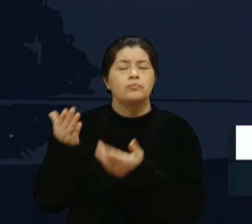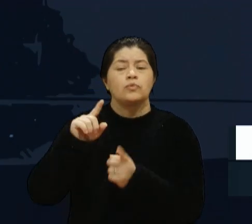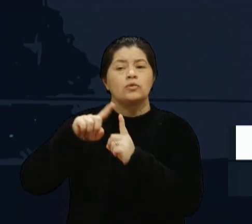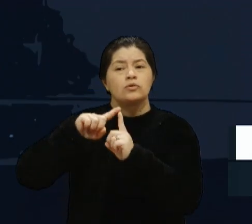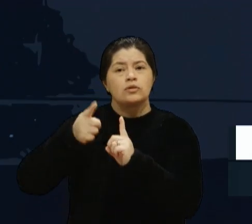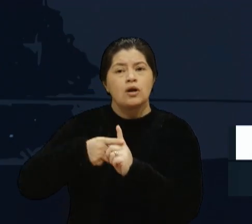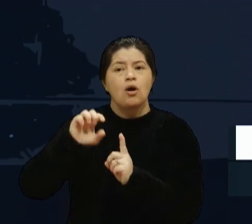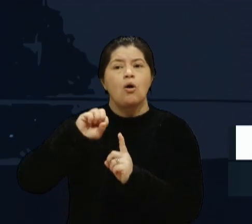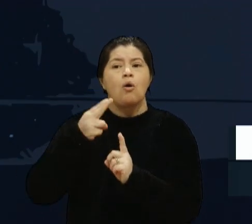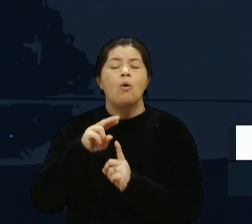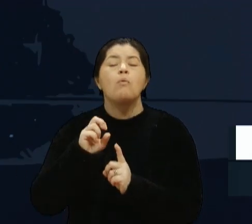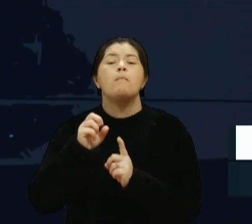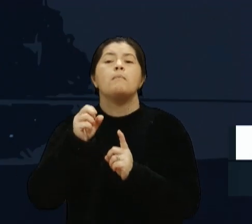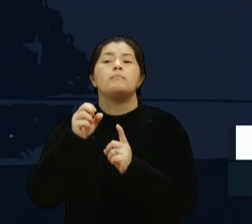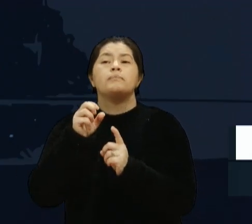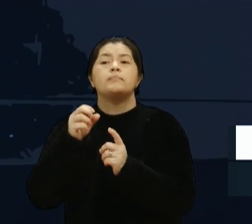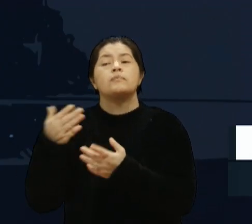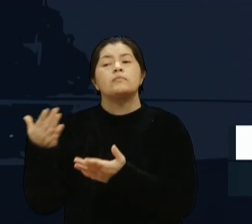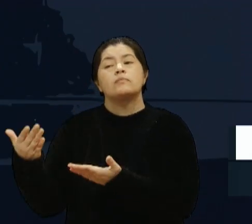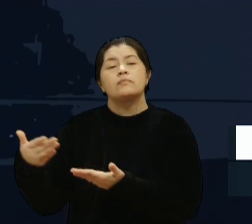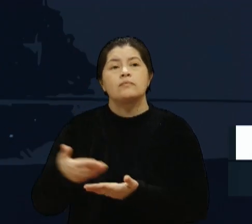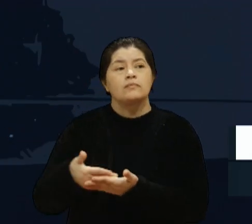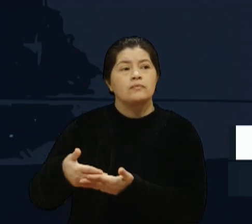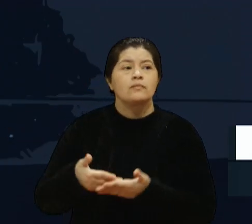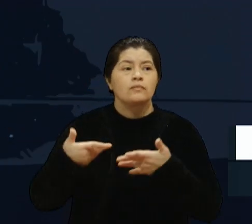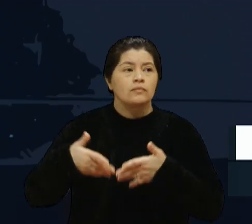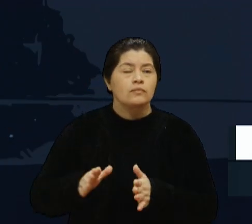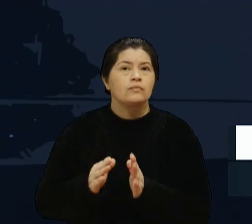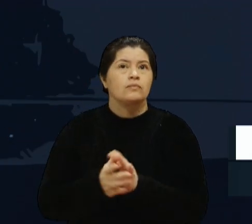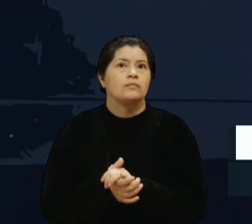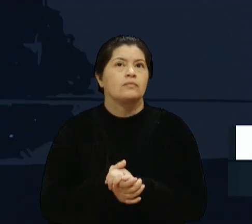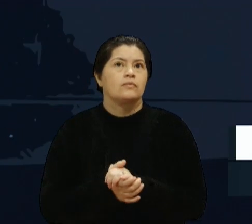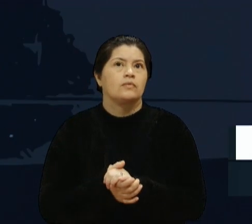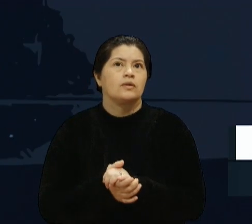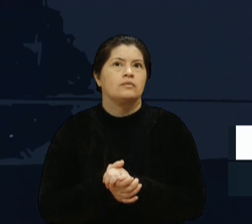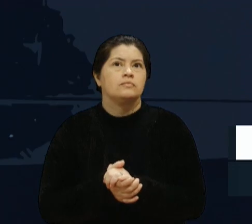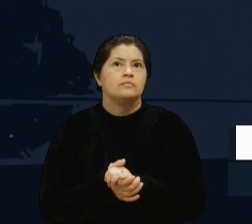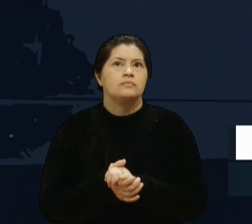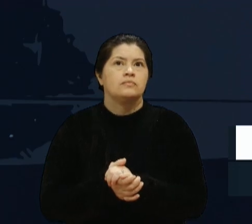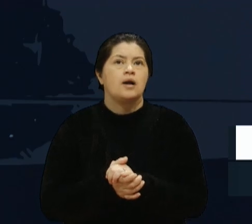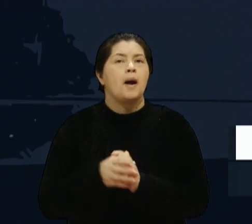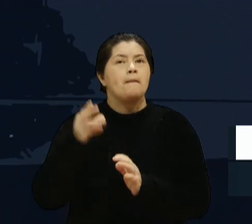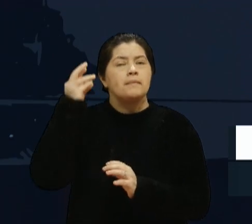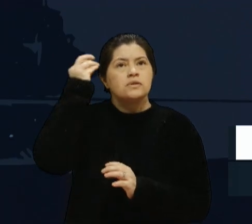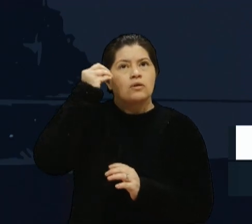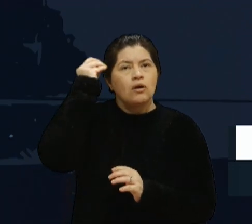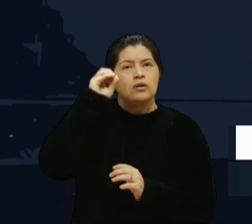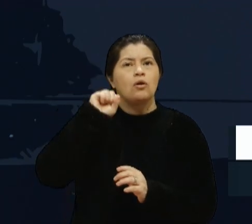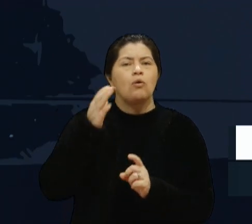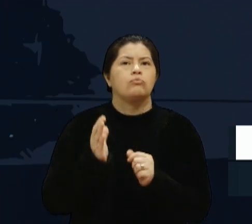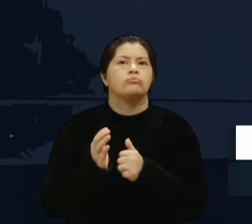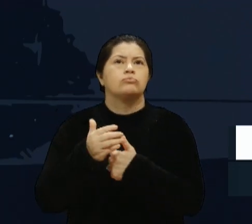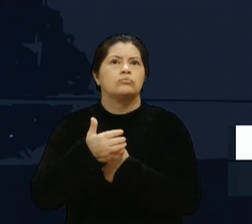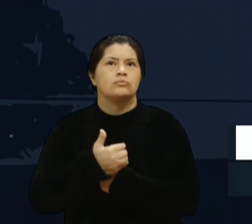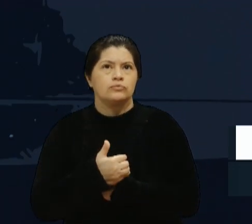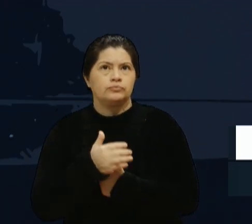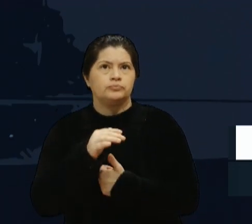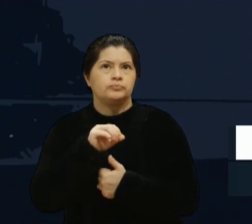recém-nascidos, né? Então, hoje, nós temos em torno de 18 psicólogos ou assistentes sociais